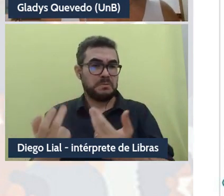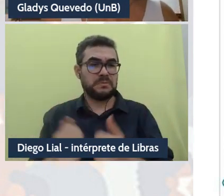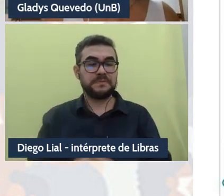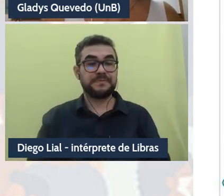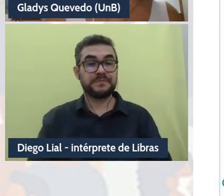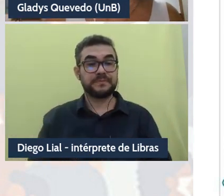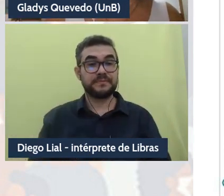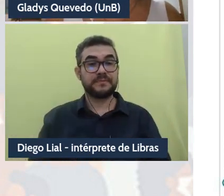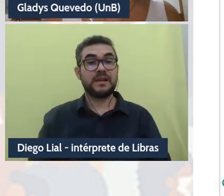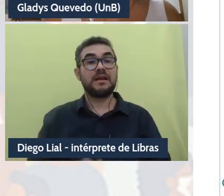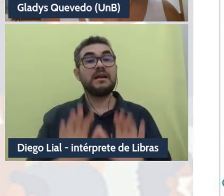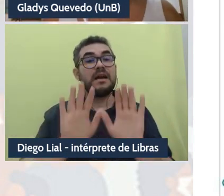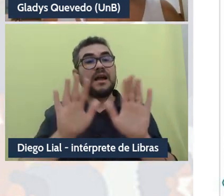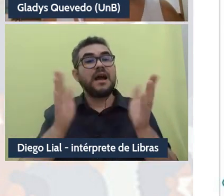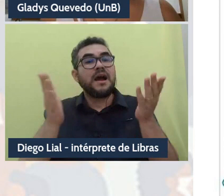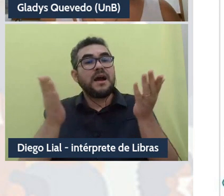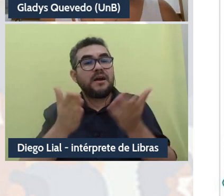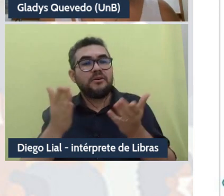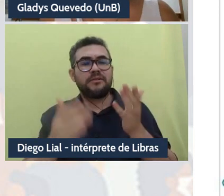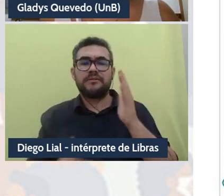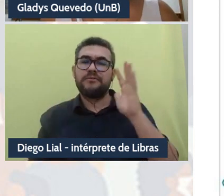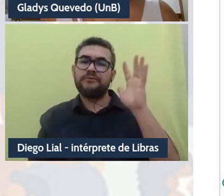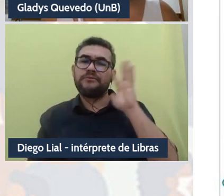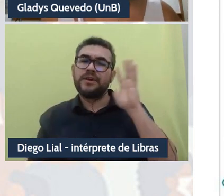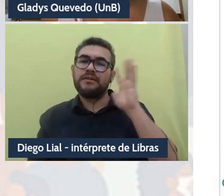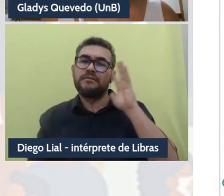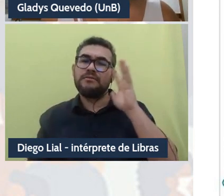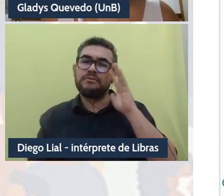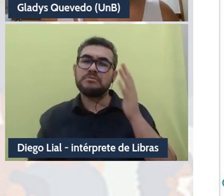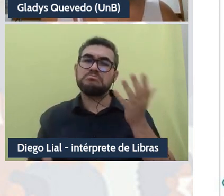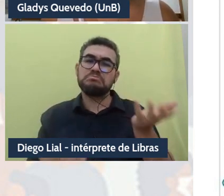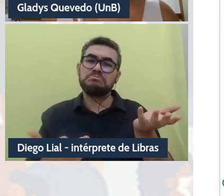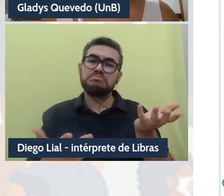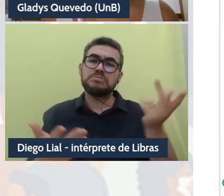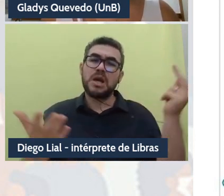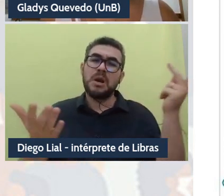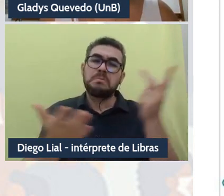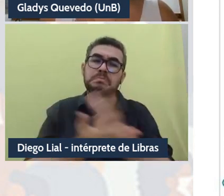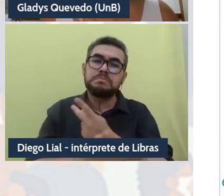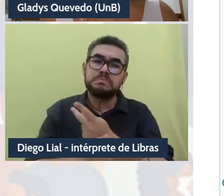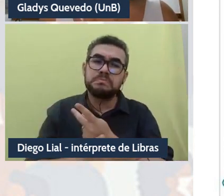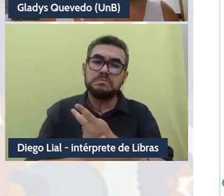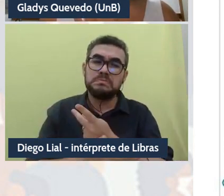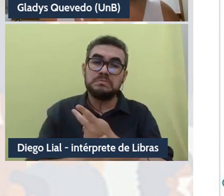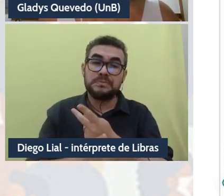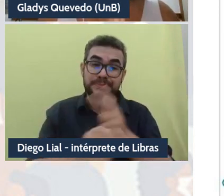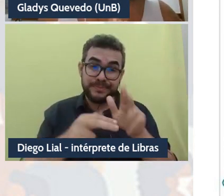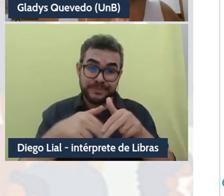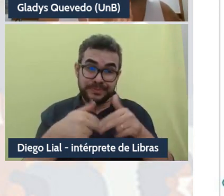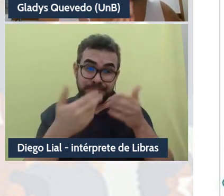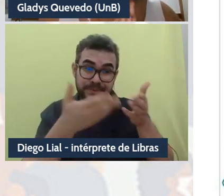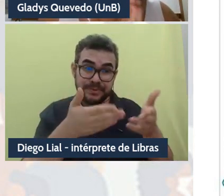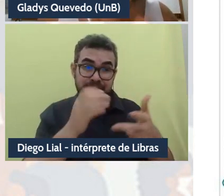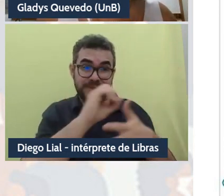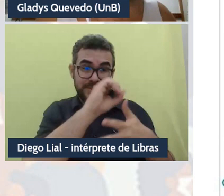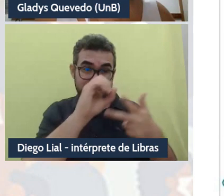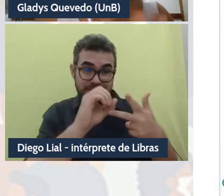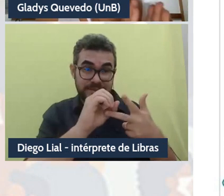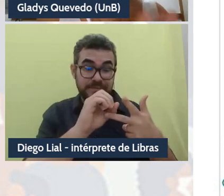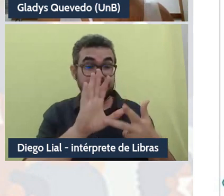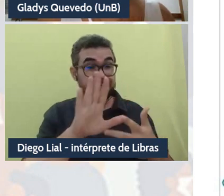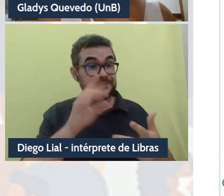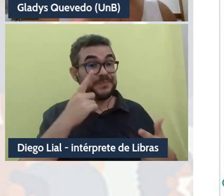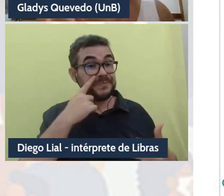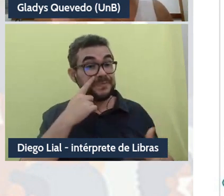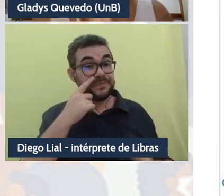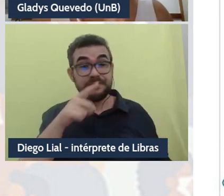do Enem, né? Se a gente olhar para a nossa sociedade, e aí a minha proposta era olhar no micro, né, na